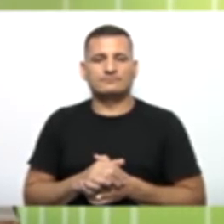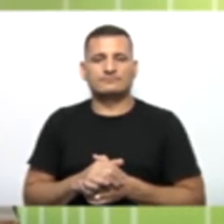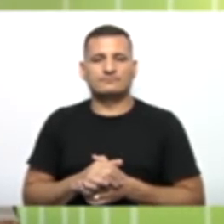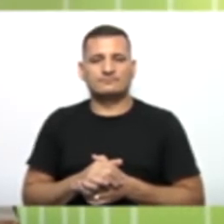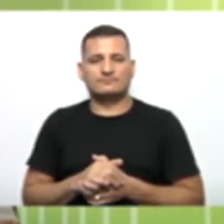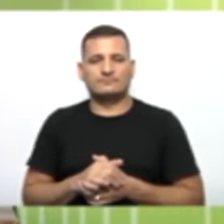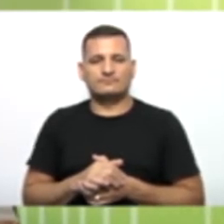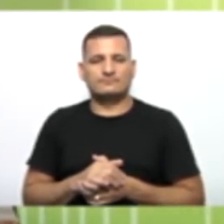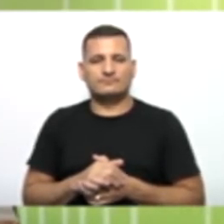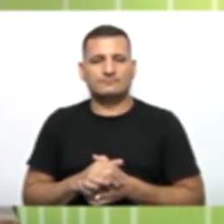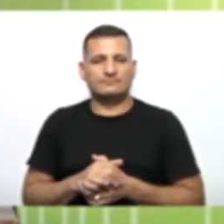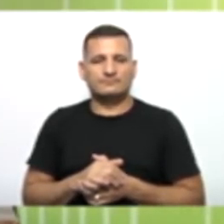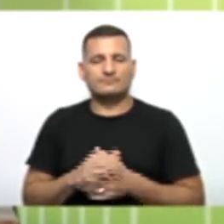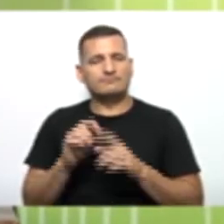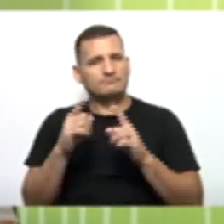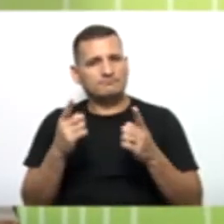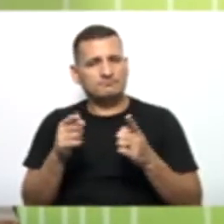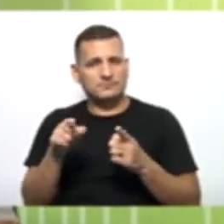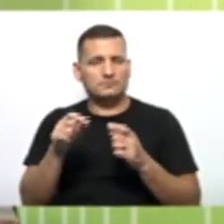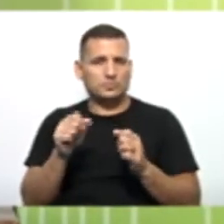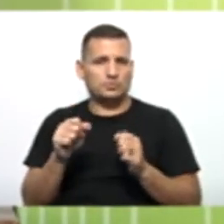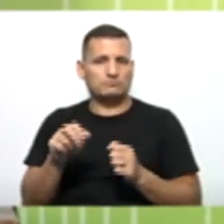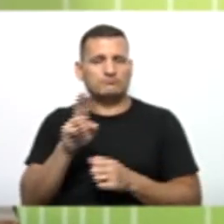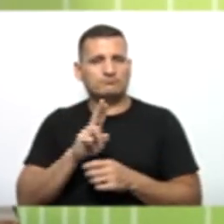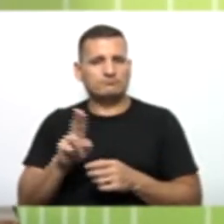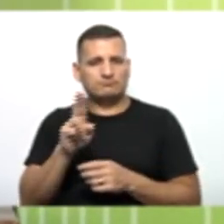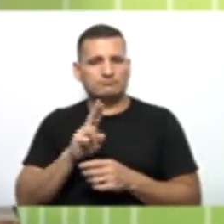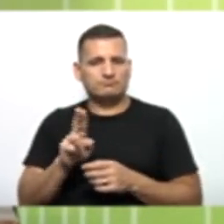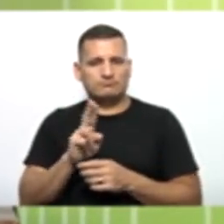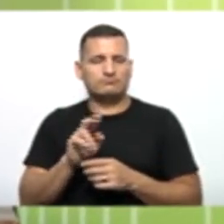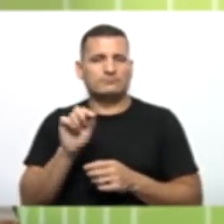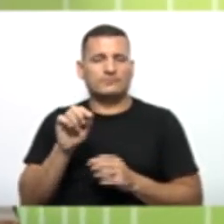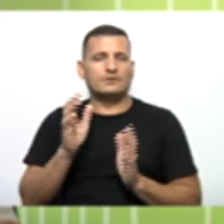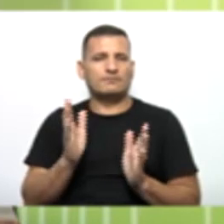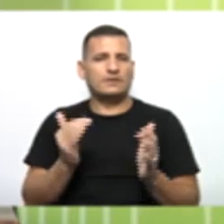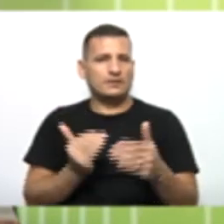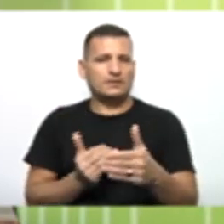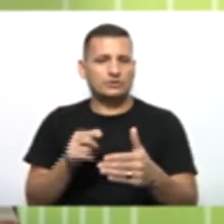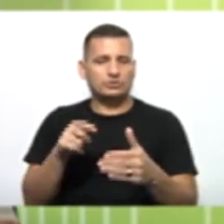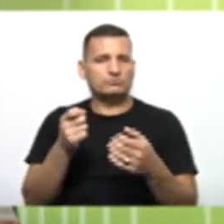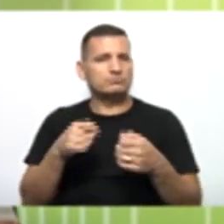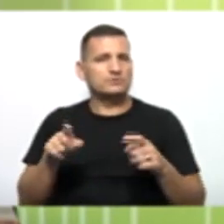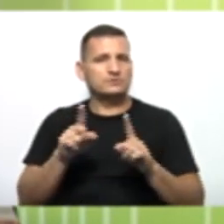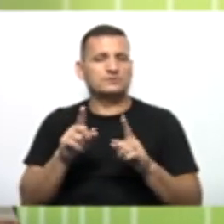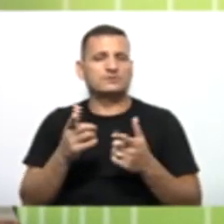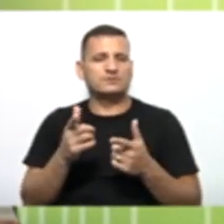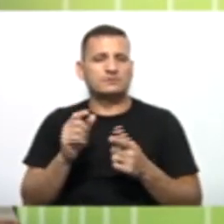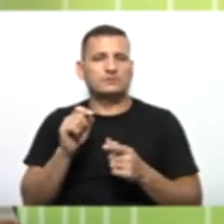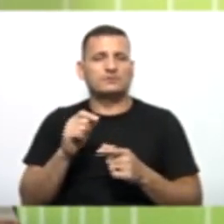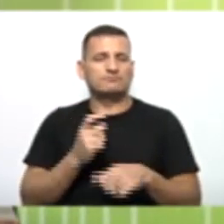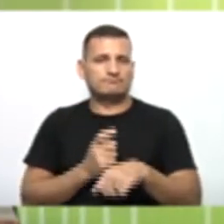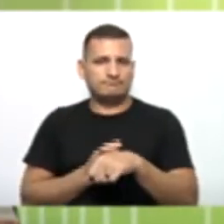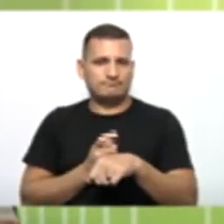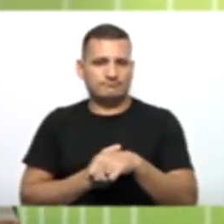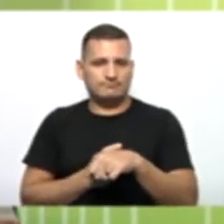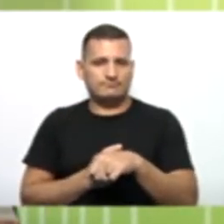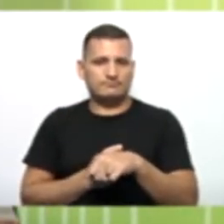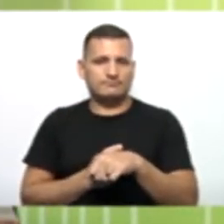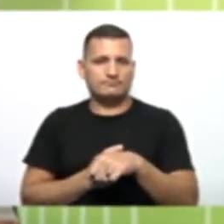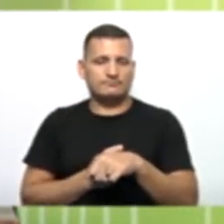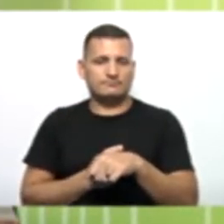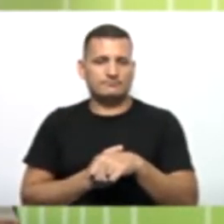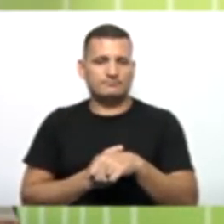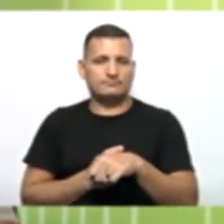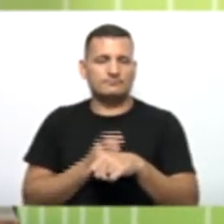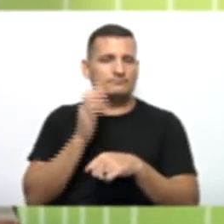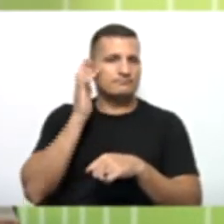Mas ele pode ser utilizado em embalagens que não necessitem, em produtos que não necessitem dessa resistência. Vamos